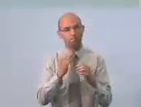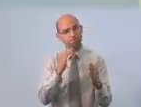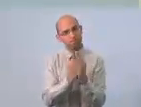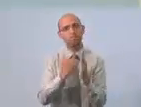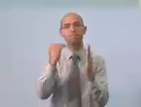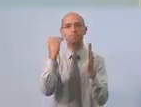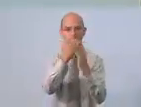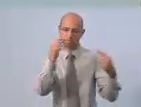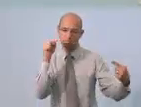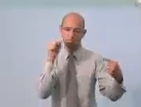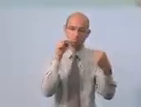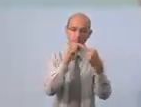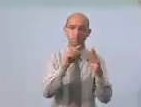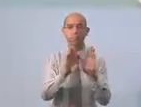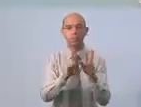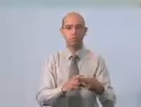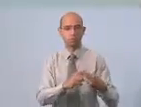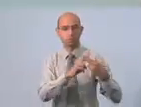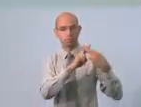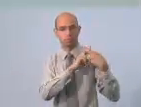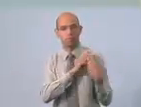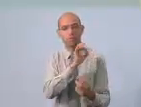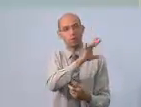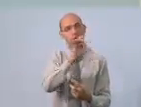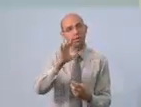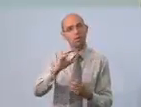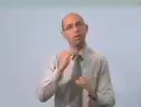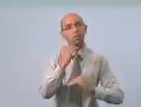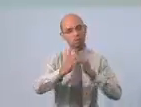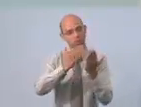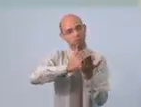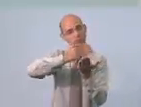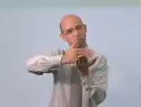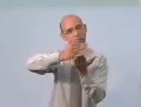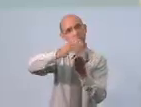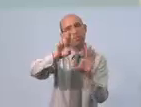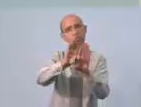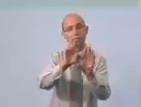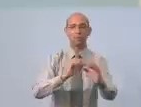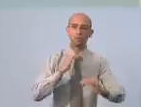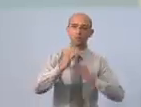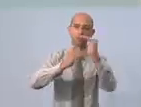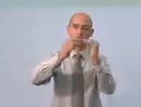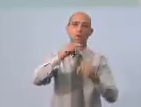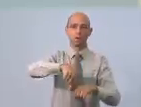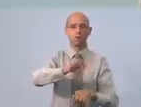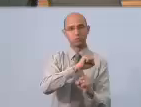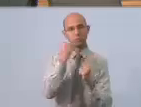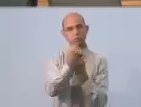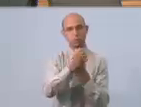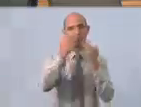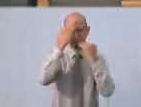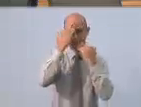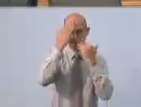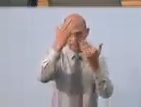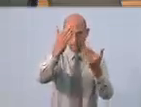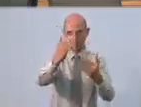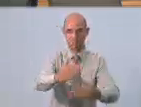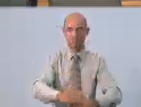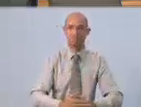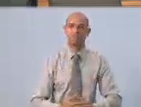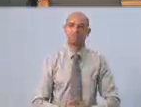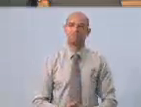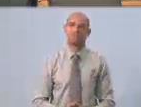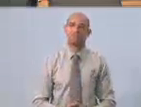mais adequada e responsável nesse processo de politização e transformação da sociedade. É isso, obrigada.